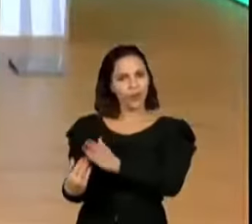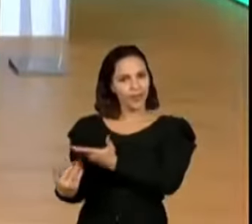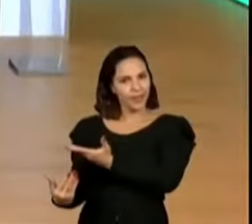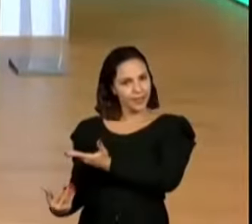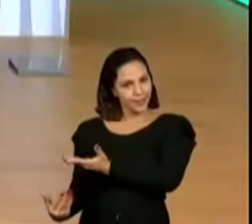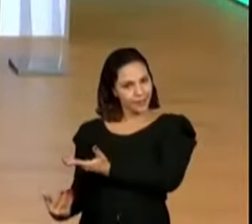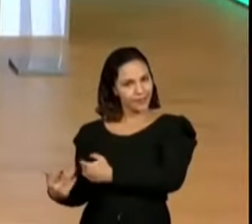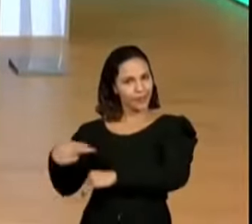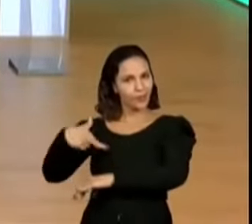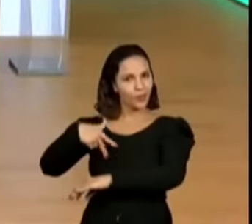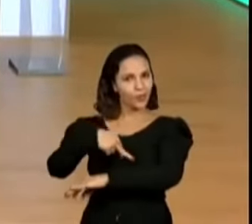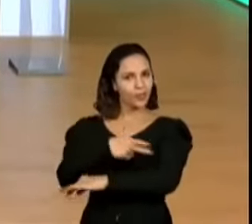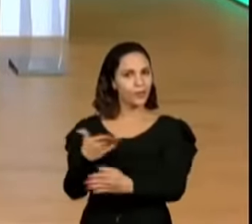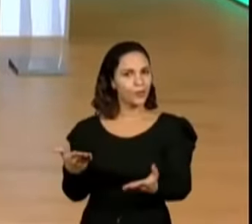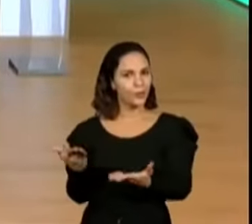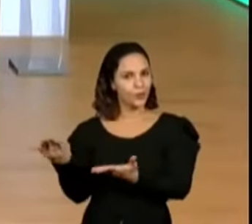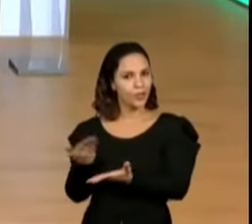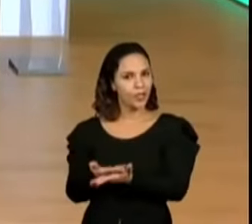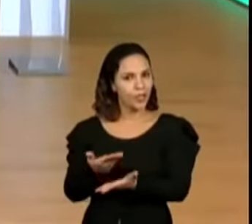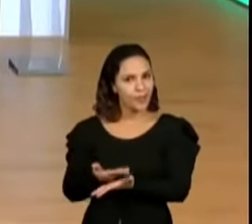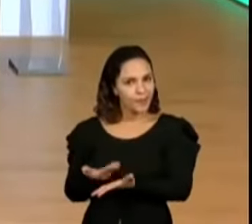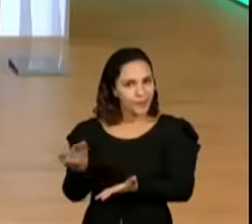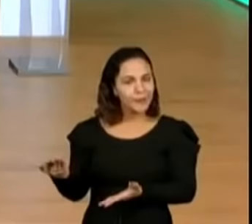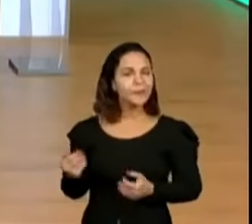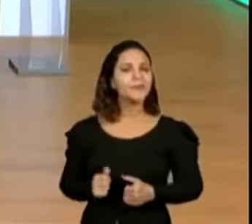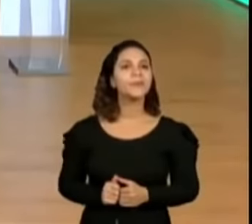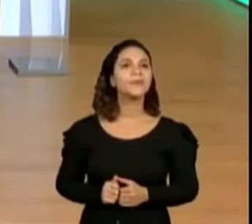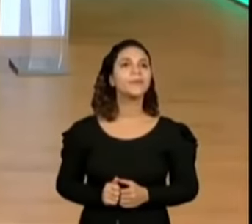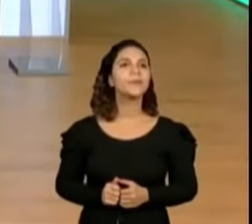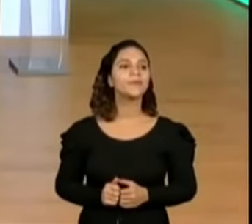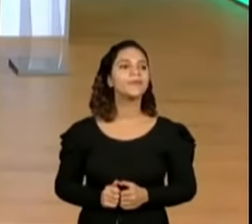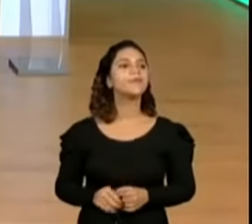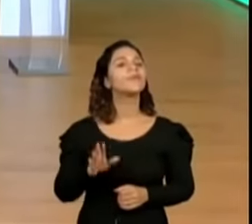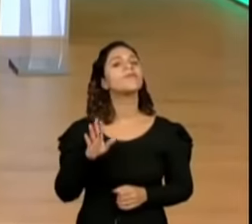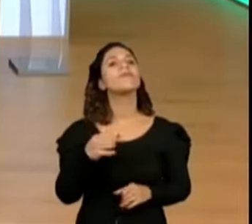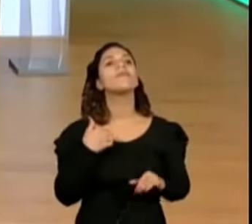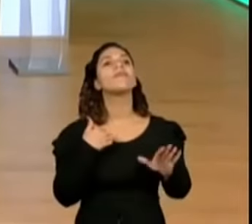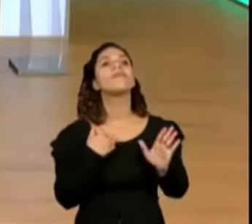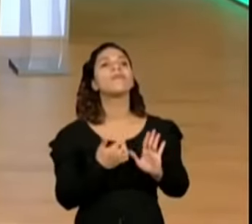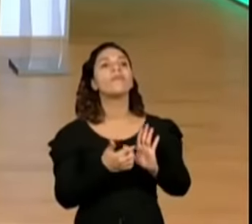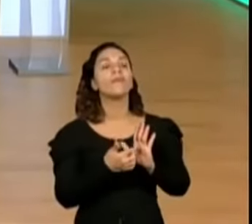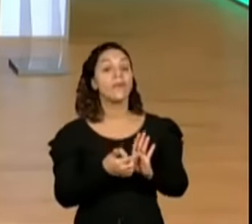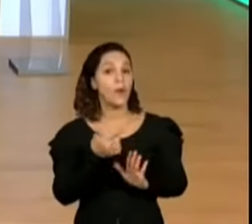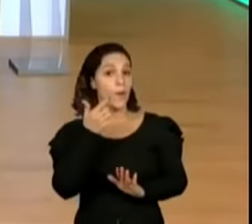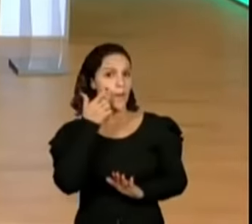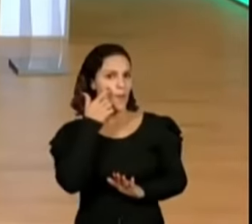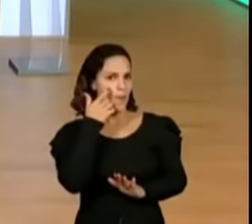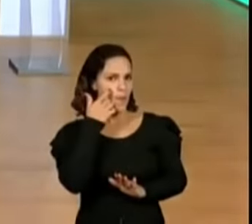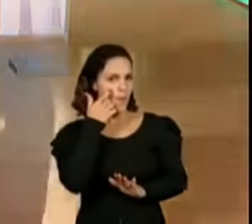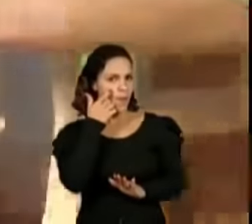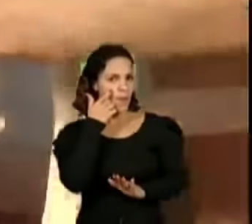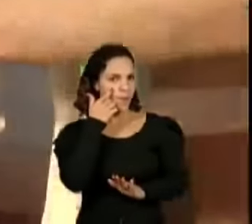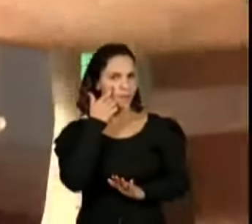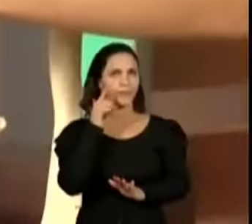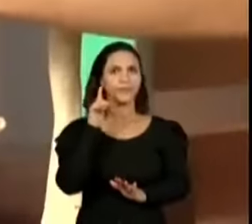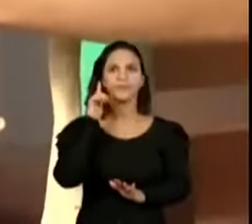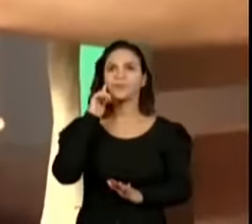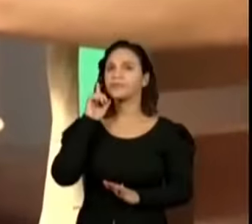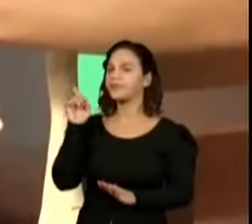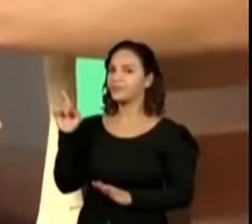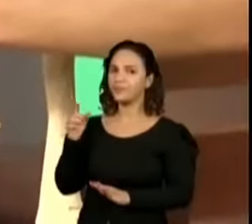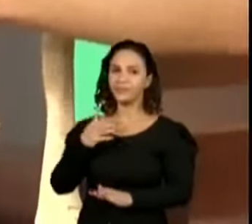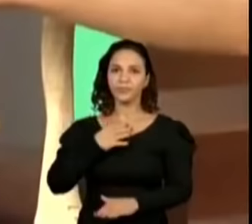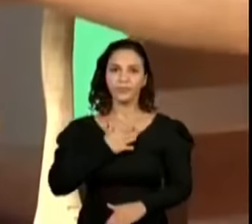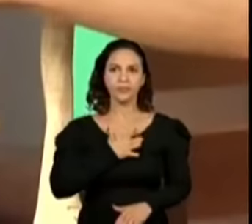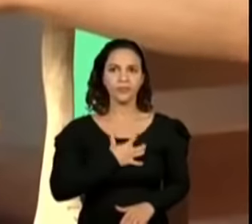esqueleto, participante da aula. O primeiro osso que eu vou apontar aqui, bom, além do externo, que é o osso